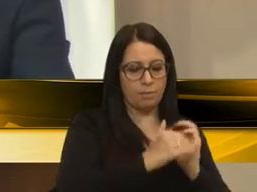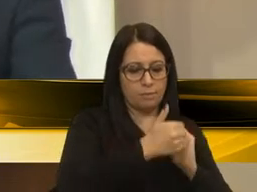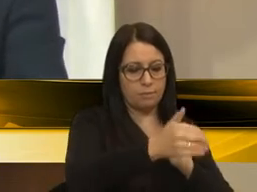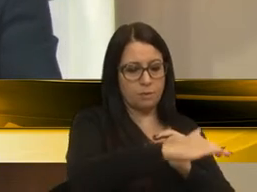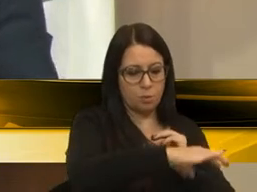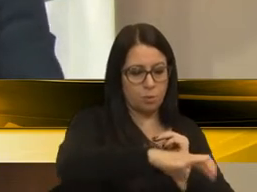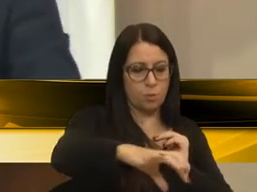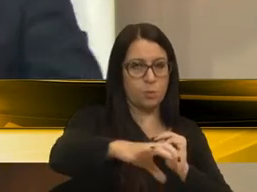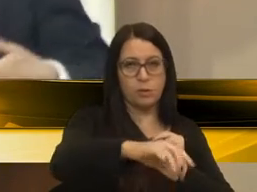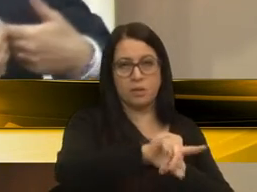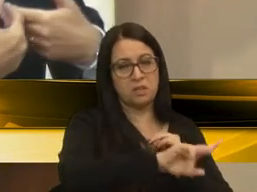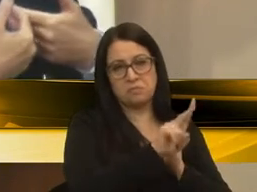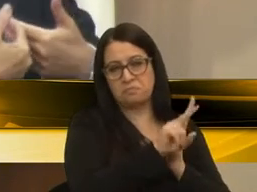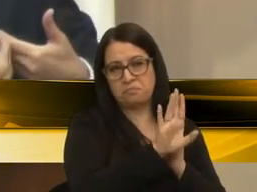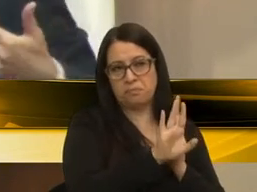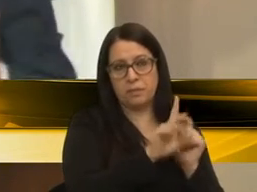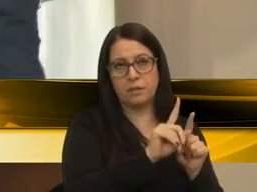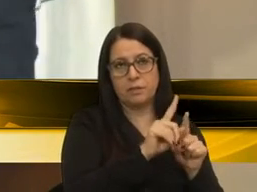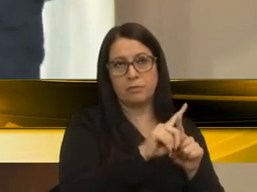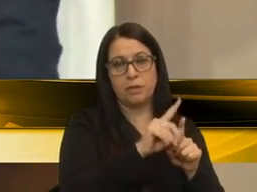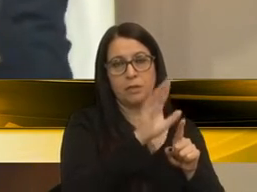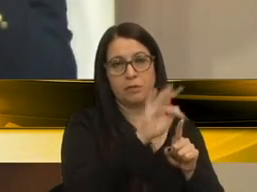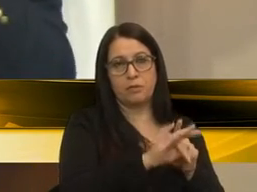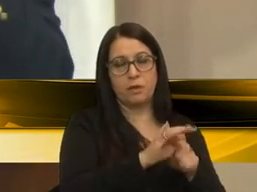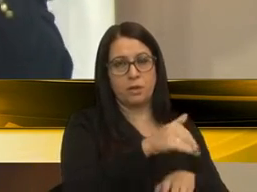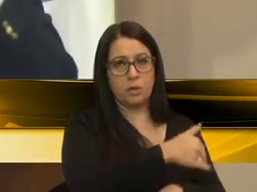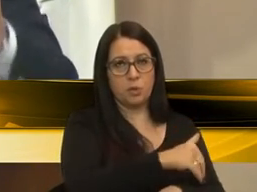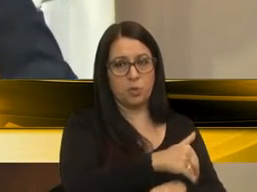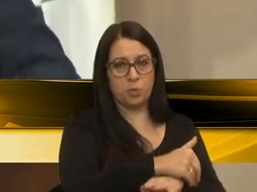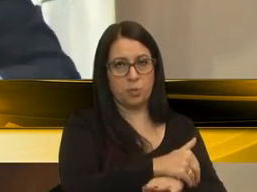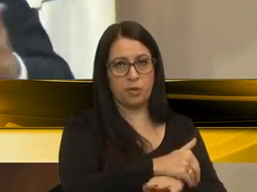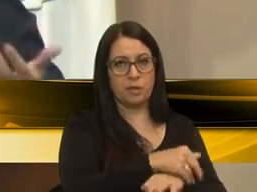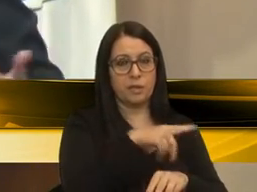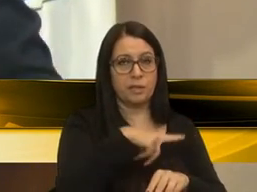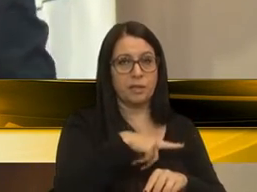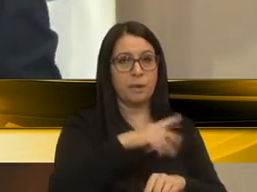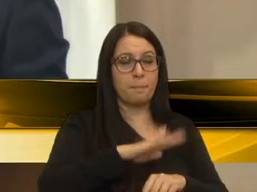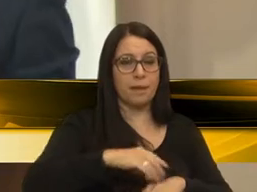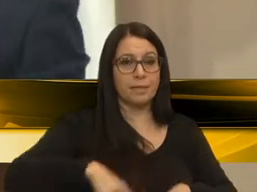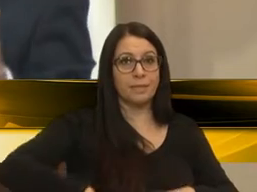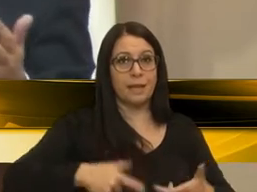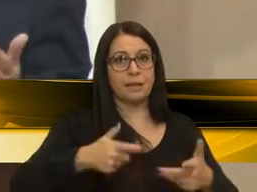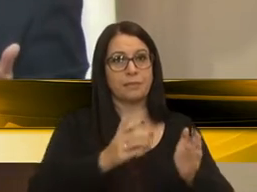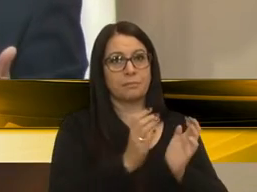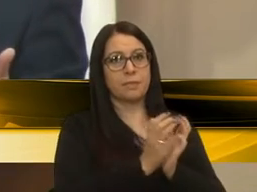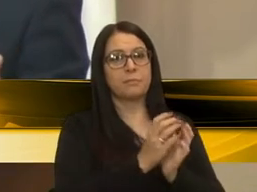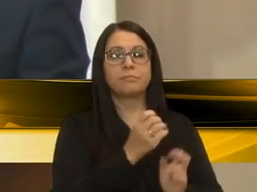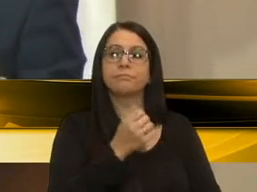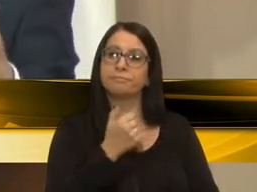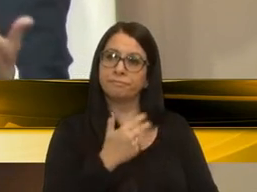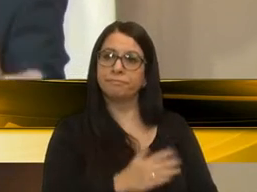inutilizado, praticamente, porque ele era no final da rua e gerando isso mais custos para a PAI. Muito bem,